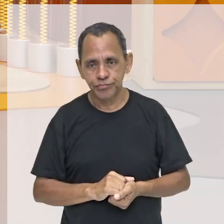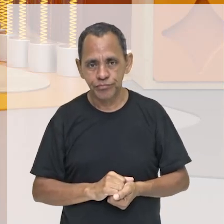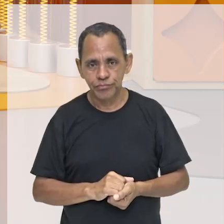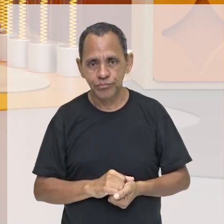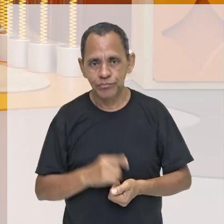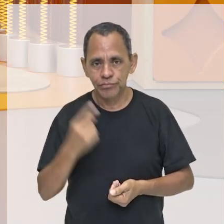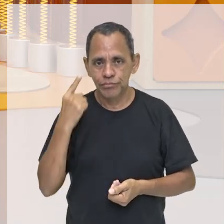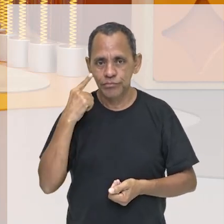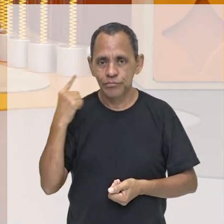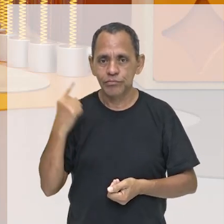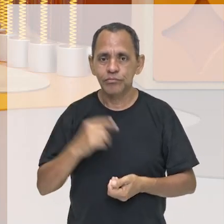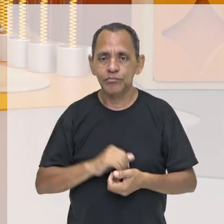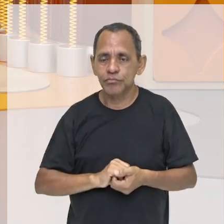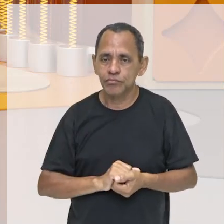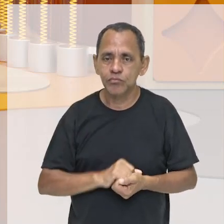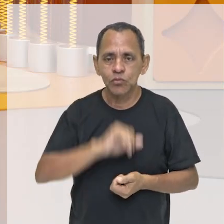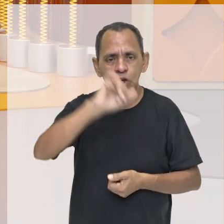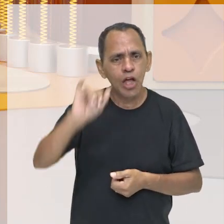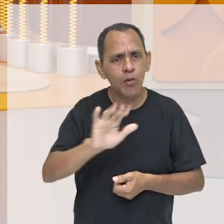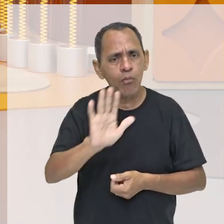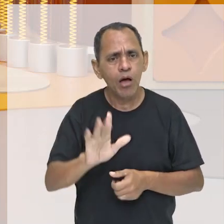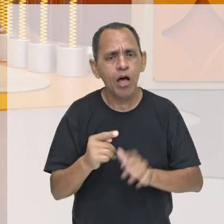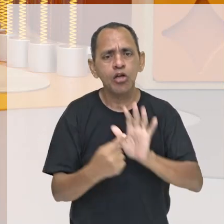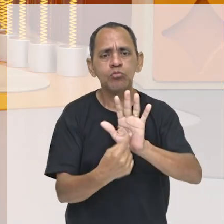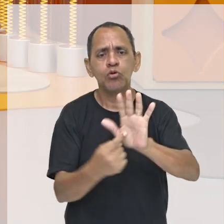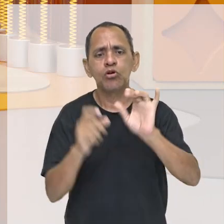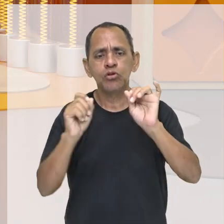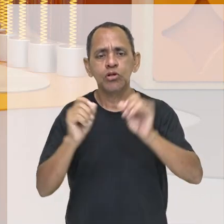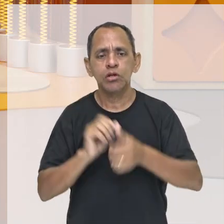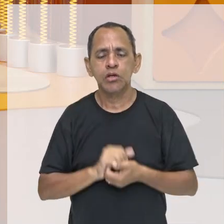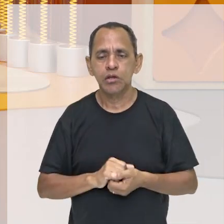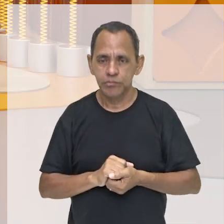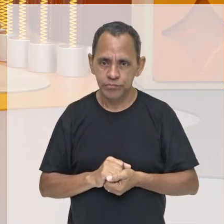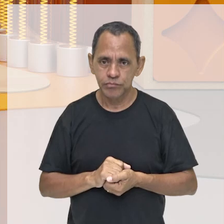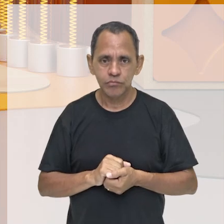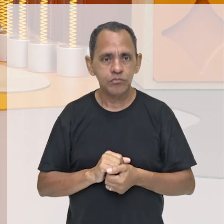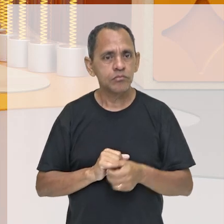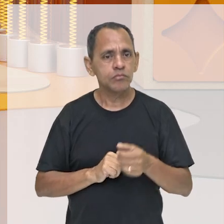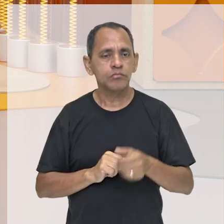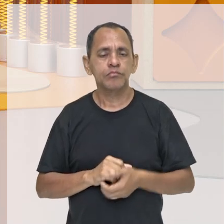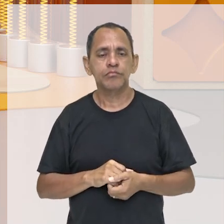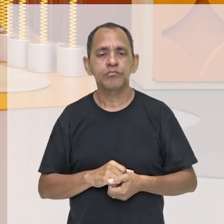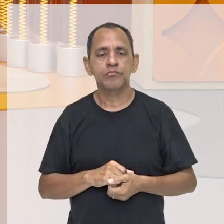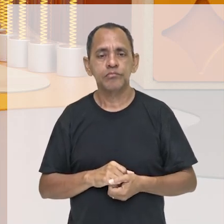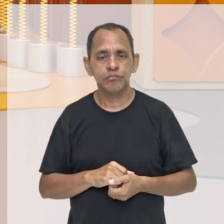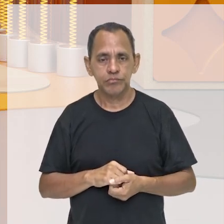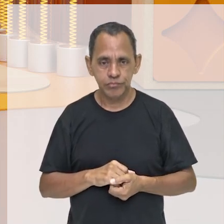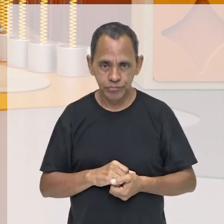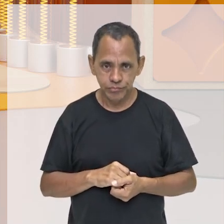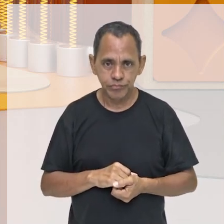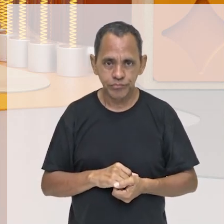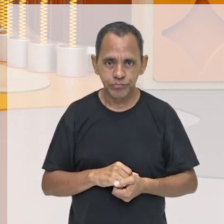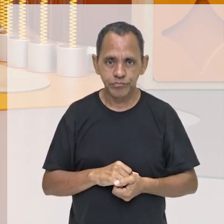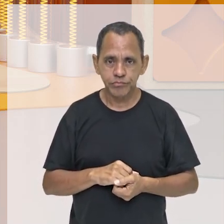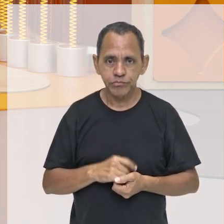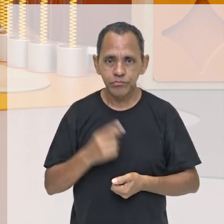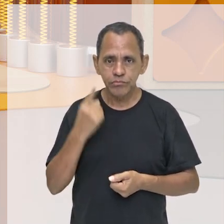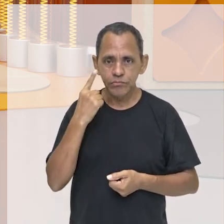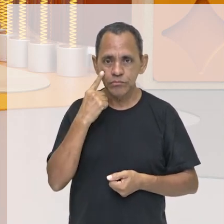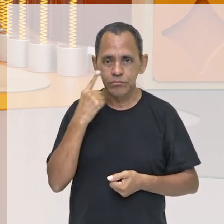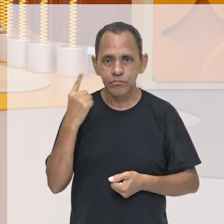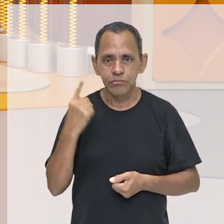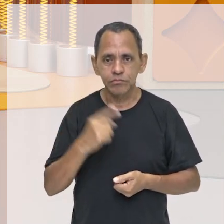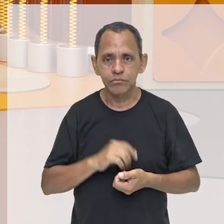aqui agora sobre essa divisão do mundo em Ocidente e Oriente. Nós observamos aqui, gente, primeiramente,